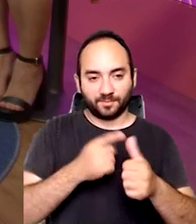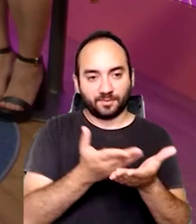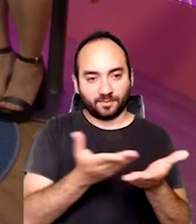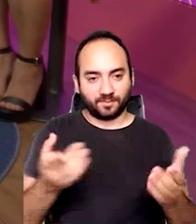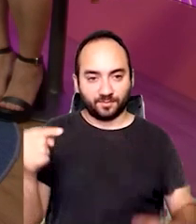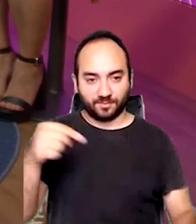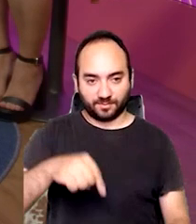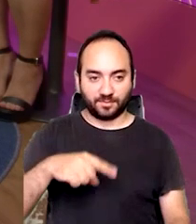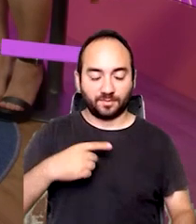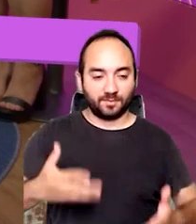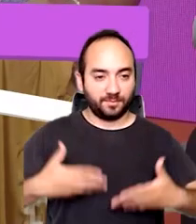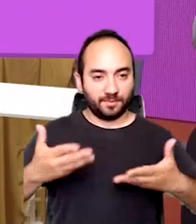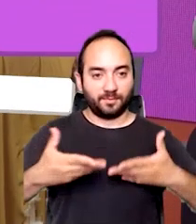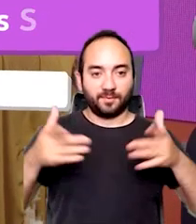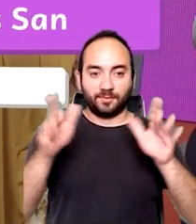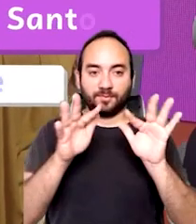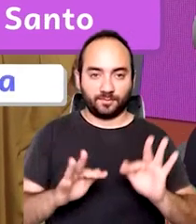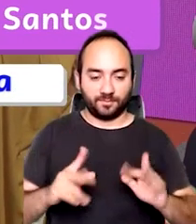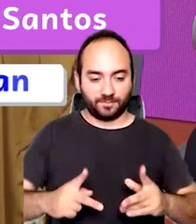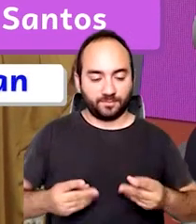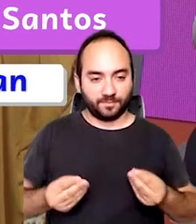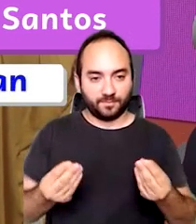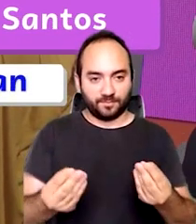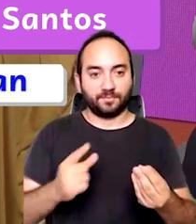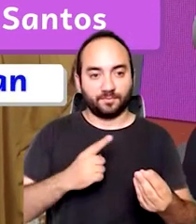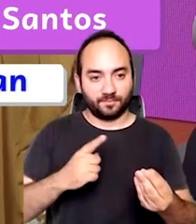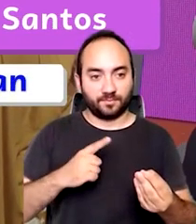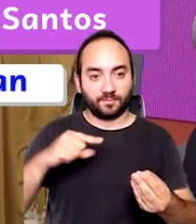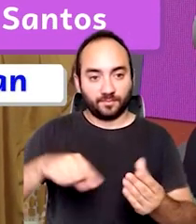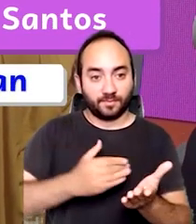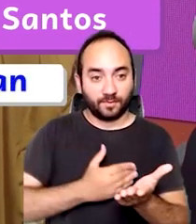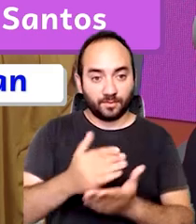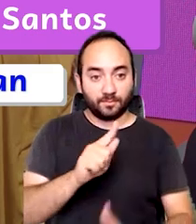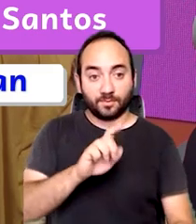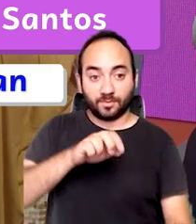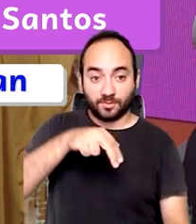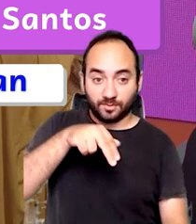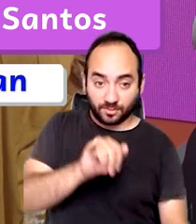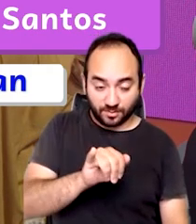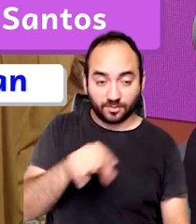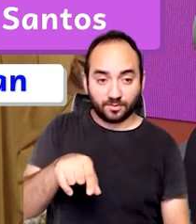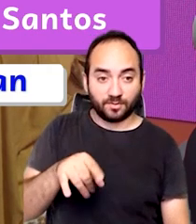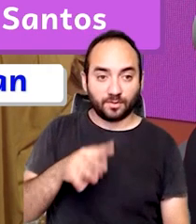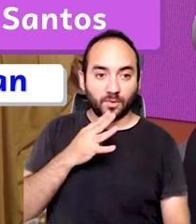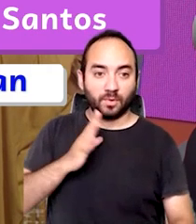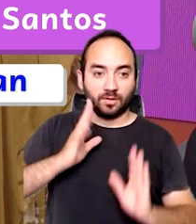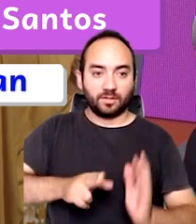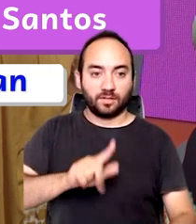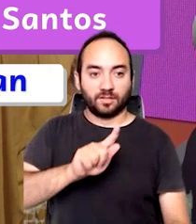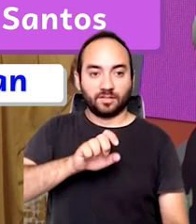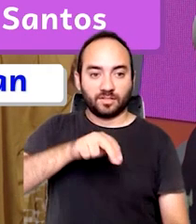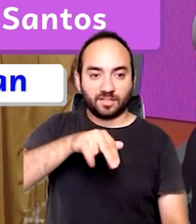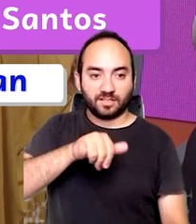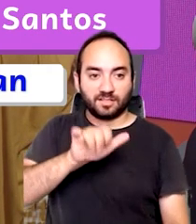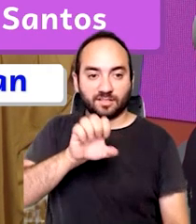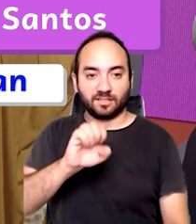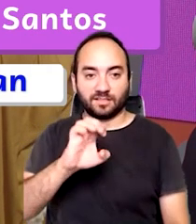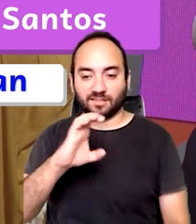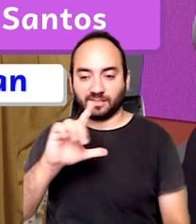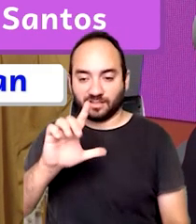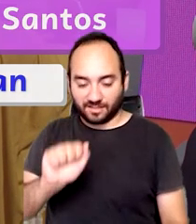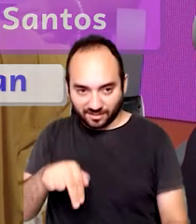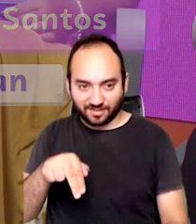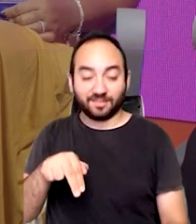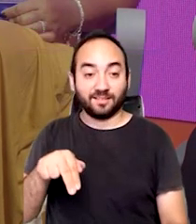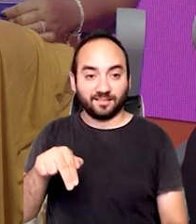primeiro lugar por estar aqui e muito feliz também com o prêmio né Eu me chamo Geni mais conhecida como Jenis cen A Diarista das